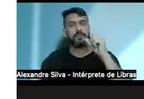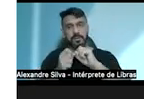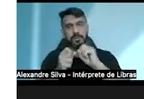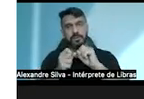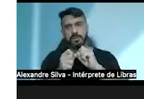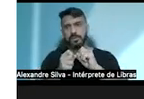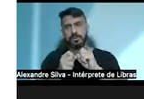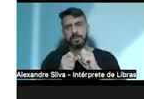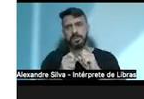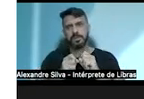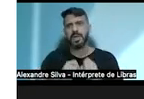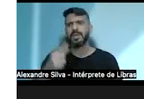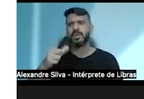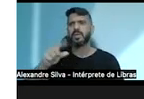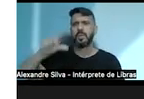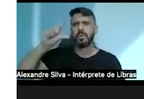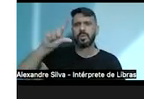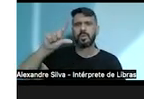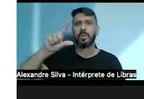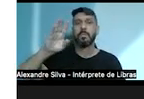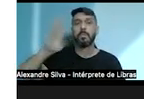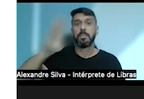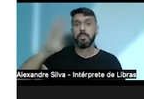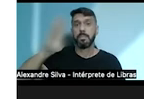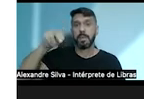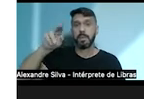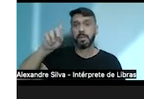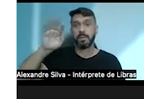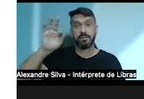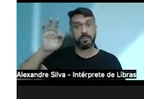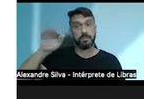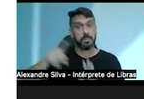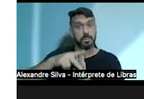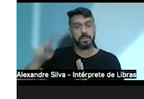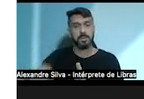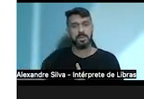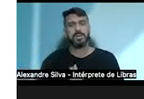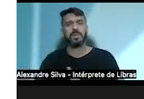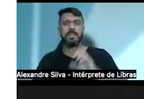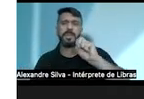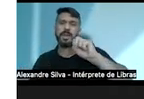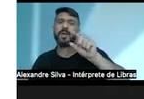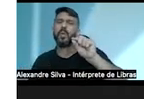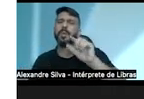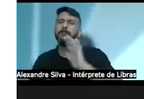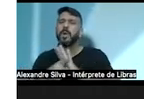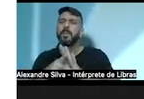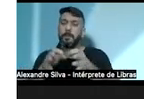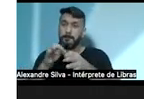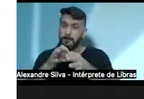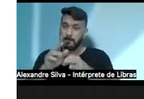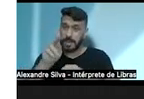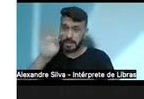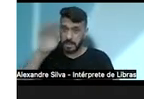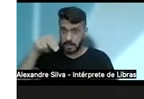ele não tem mais um aumento do BDNF nos filhotes. Agora, e os níveis de sinaptofisina, que é uma proteína importante que está lá